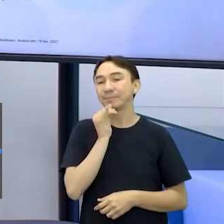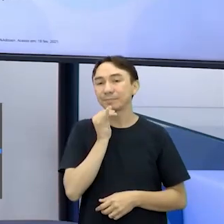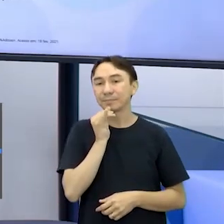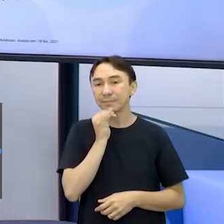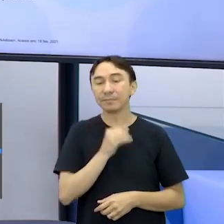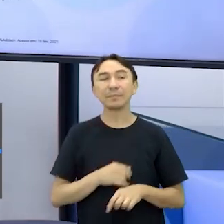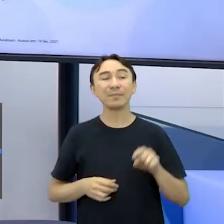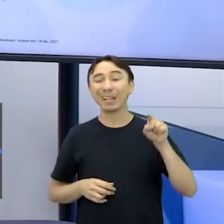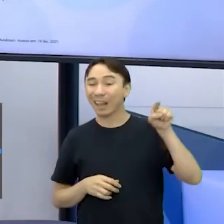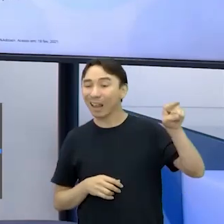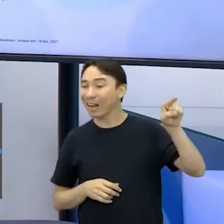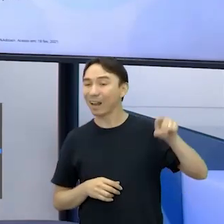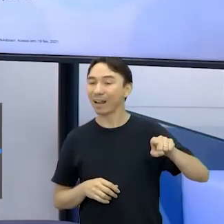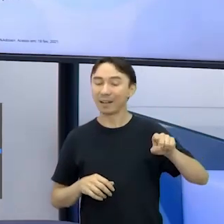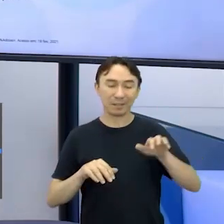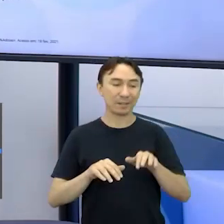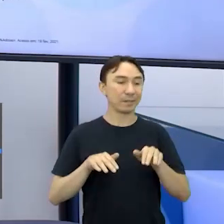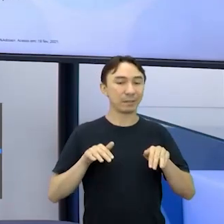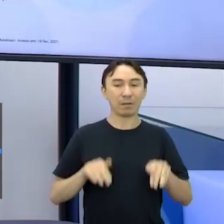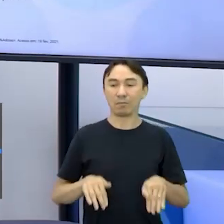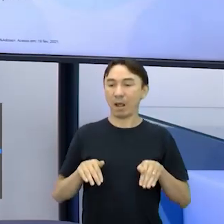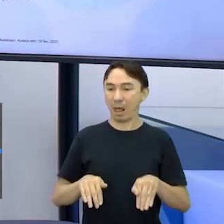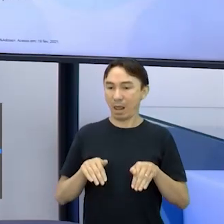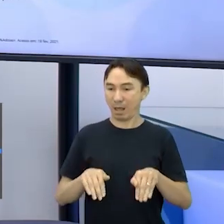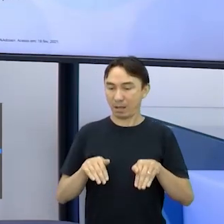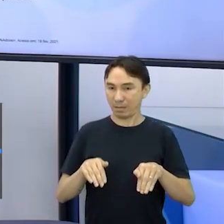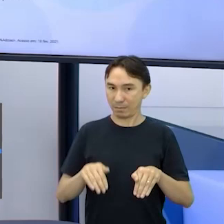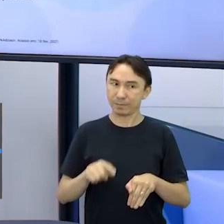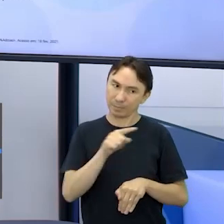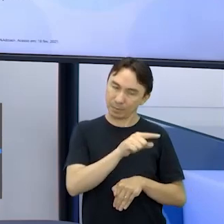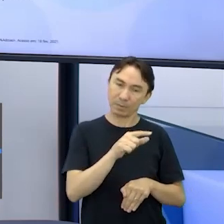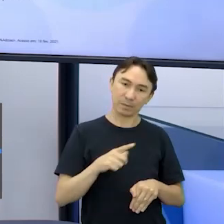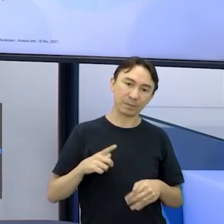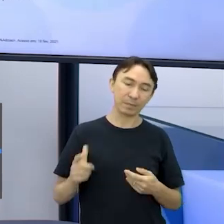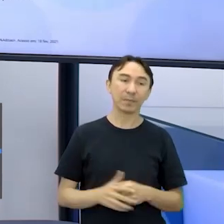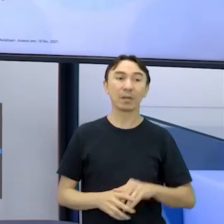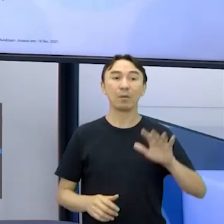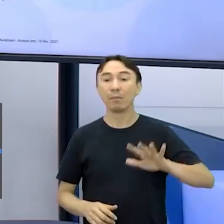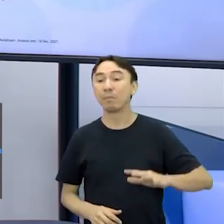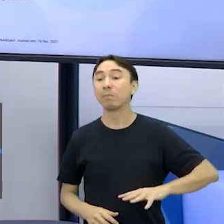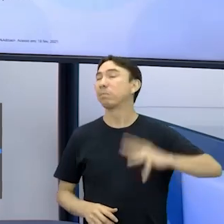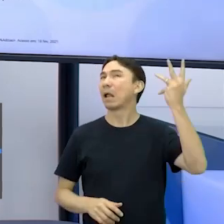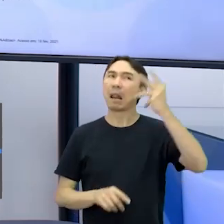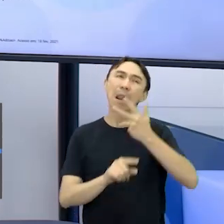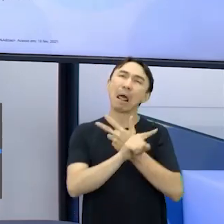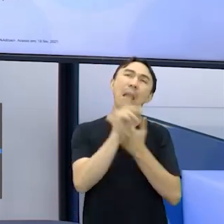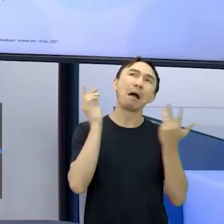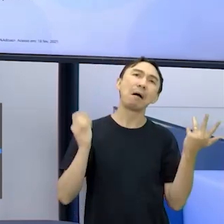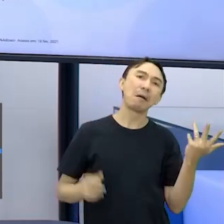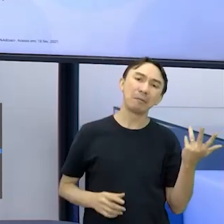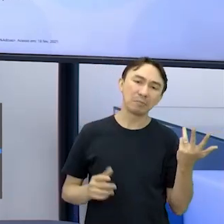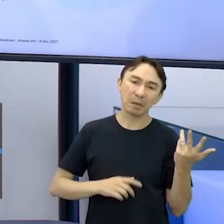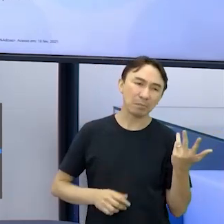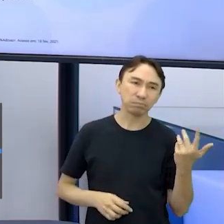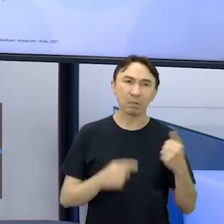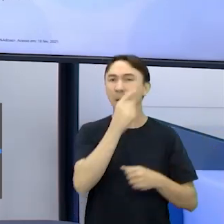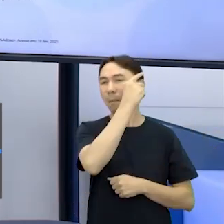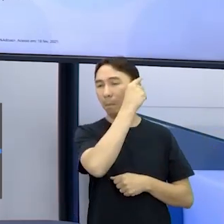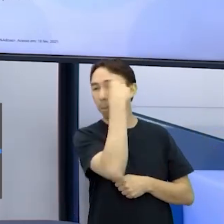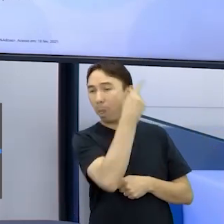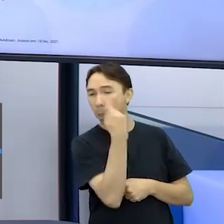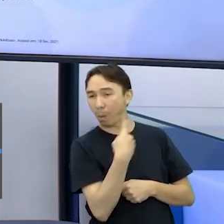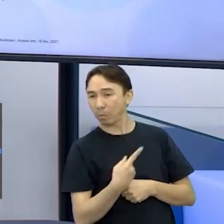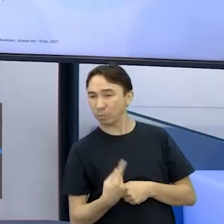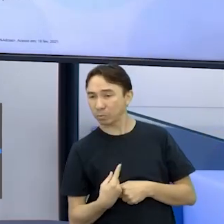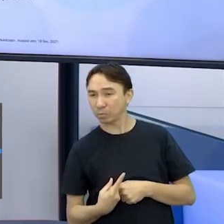na Austrália, ele é um australiano e aconteceu, vamos supor lá, um furacão.